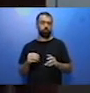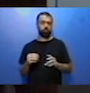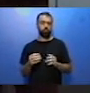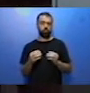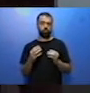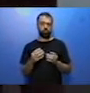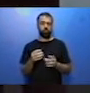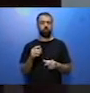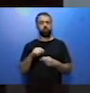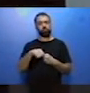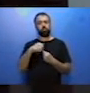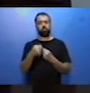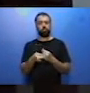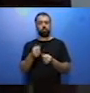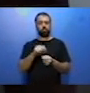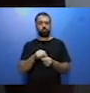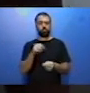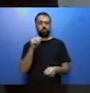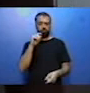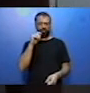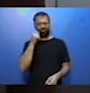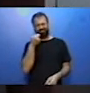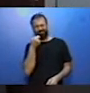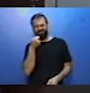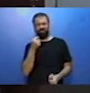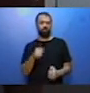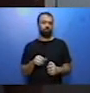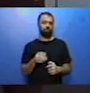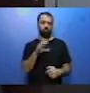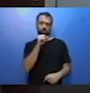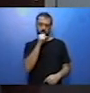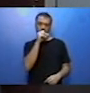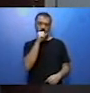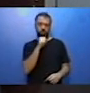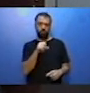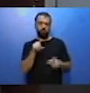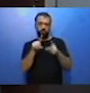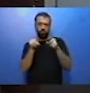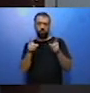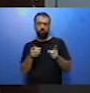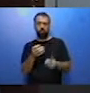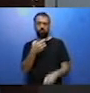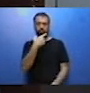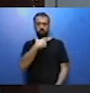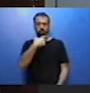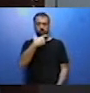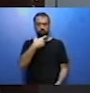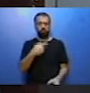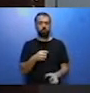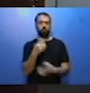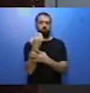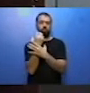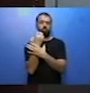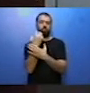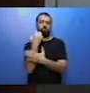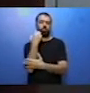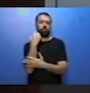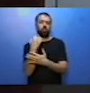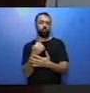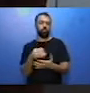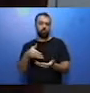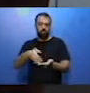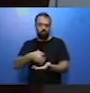manga a banana limão a laranja a pera maçã o abacaxi o